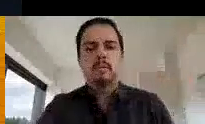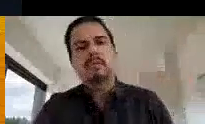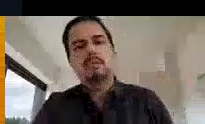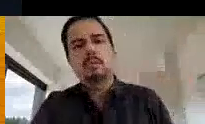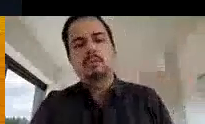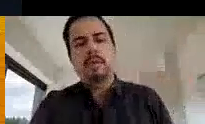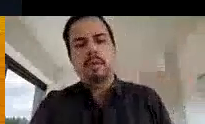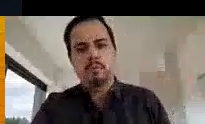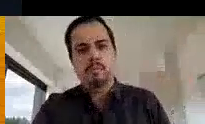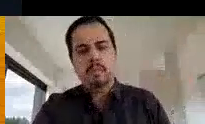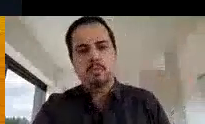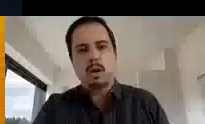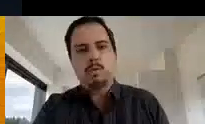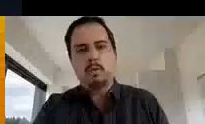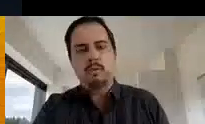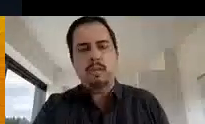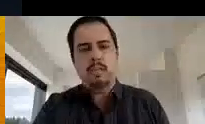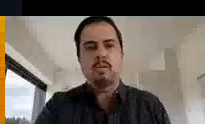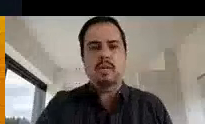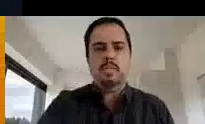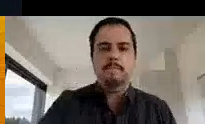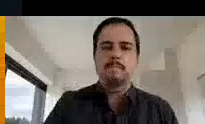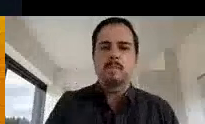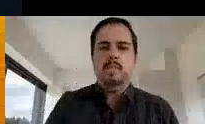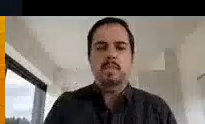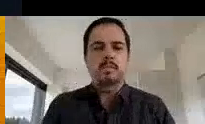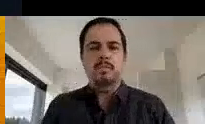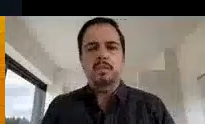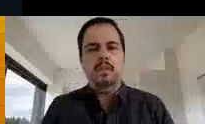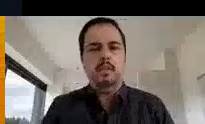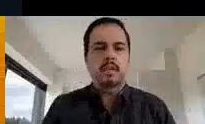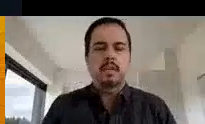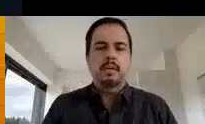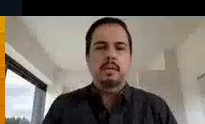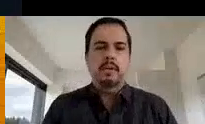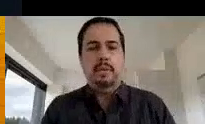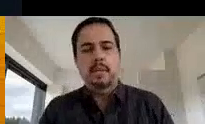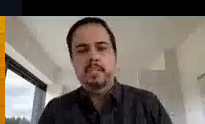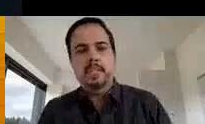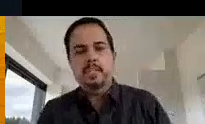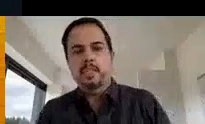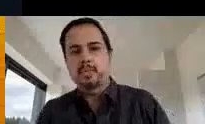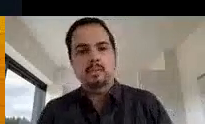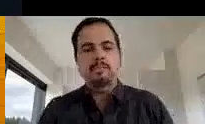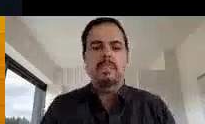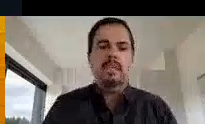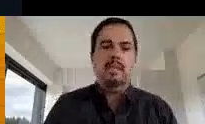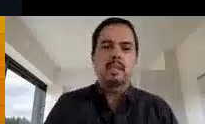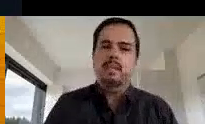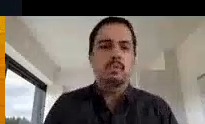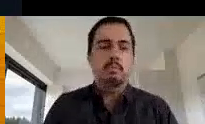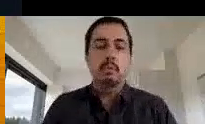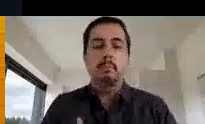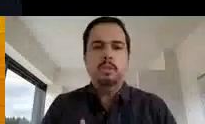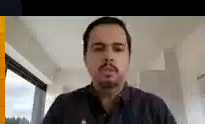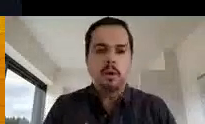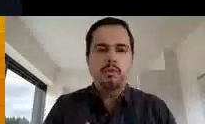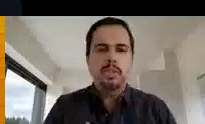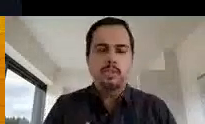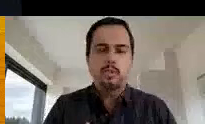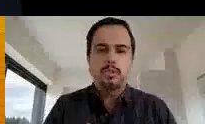que comprou. E o vendedor tem um perfil pessoal vinculado à loja, em que ele te adiciona e ele te dá